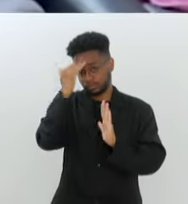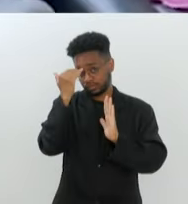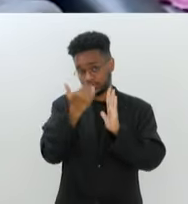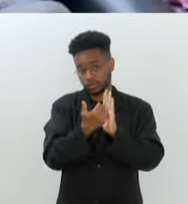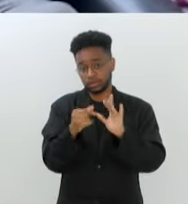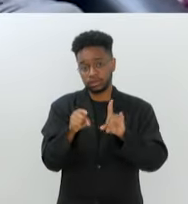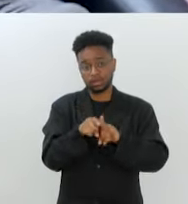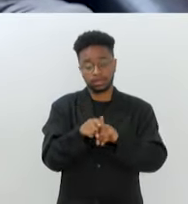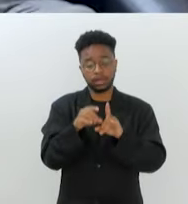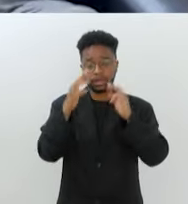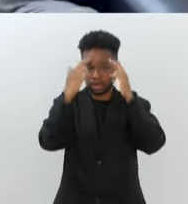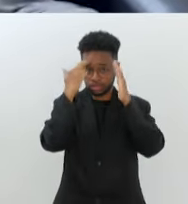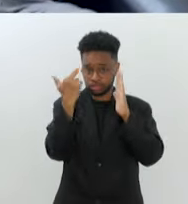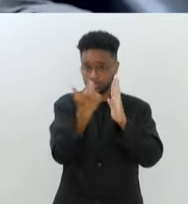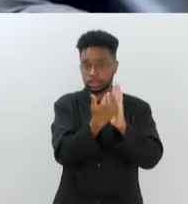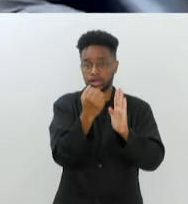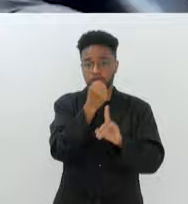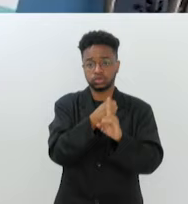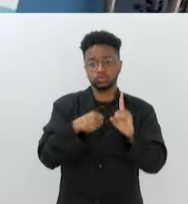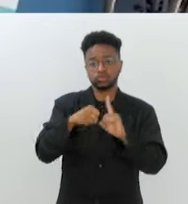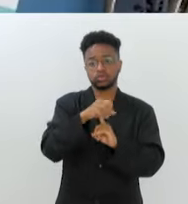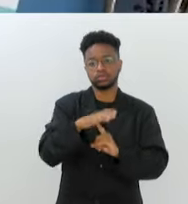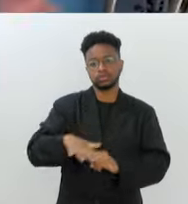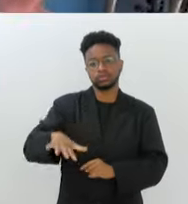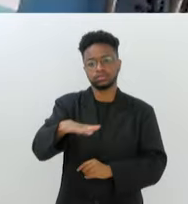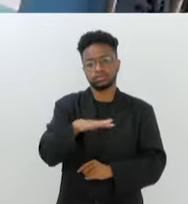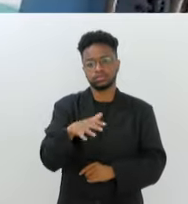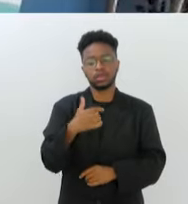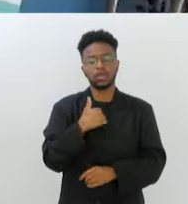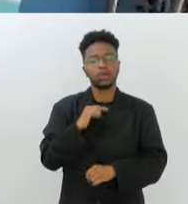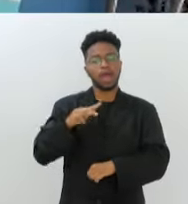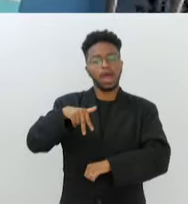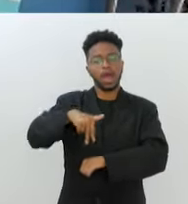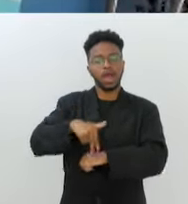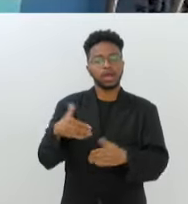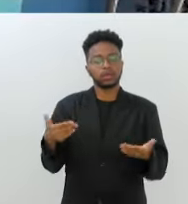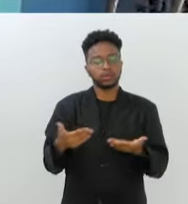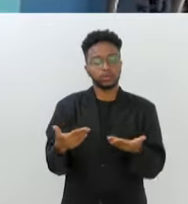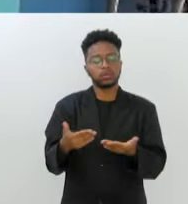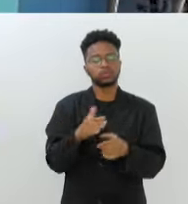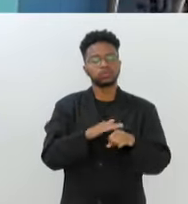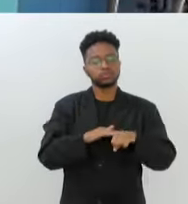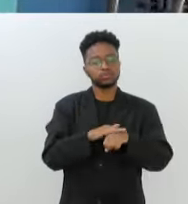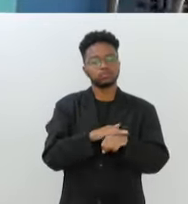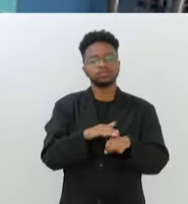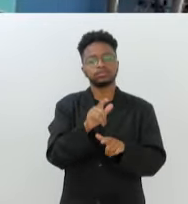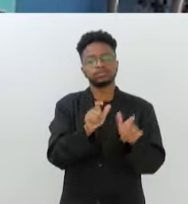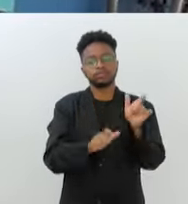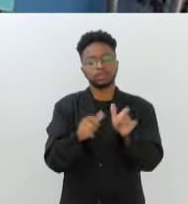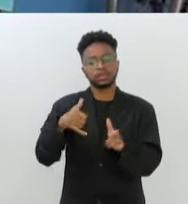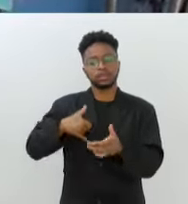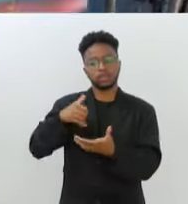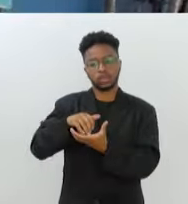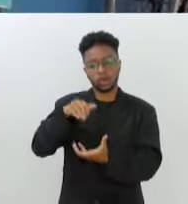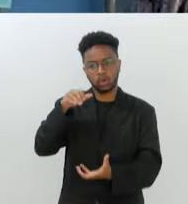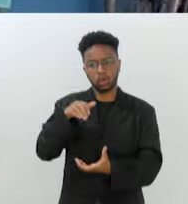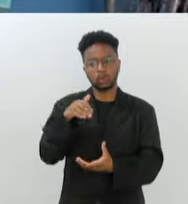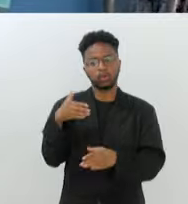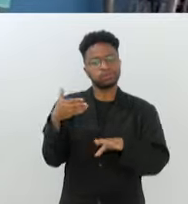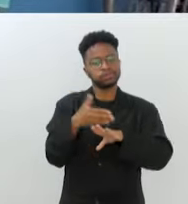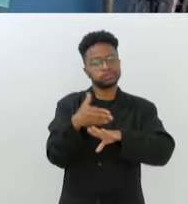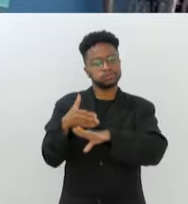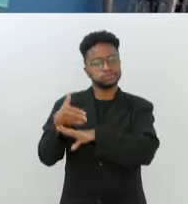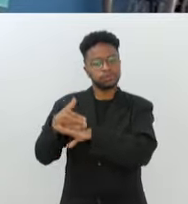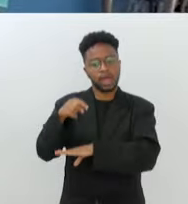e respeitado por toda a sociedade. Vim aqui conversar com as pessoas idosas que estão frequentando essa